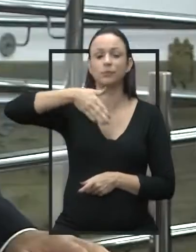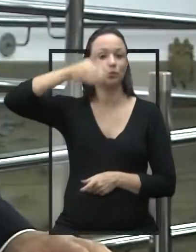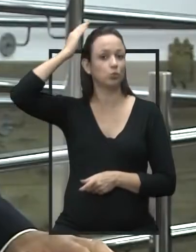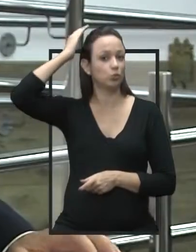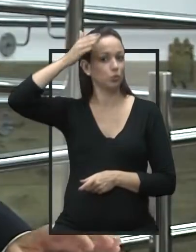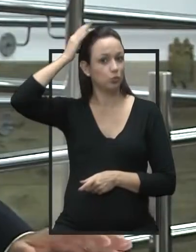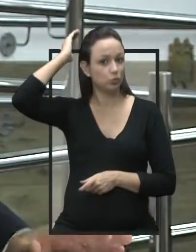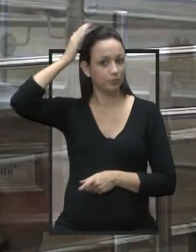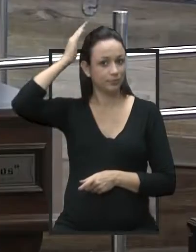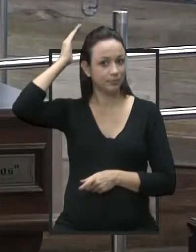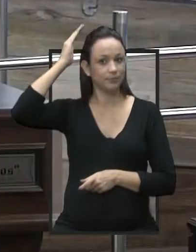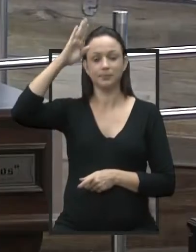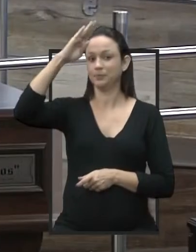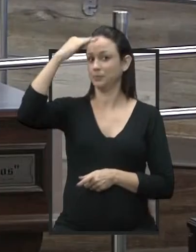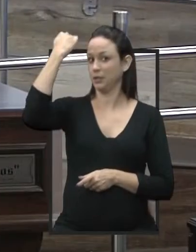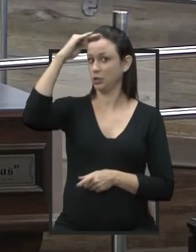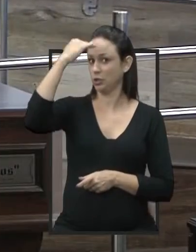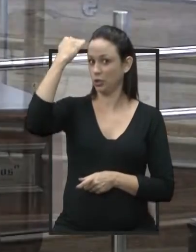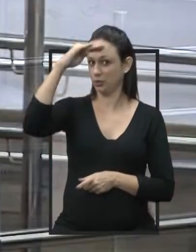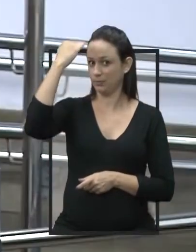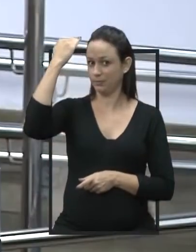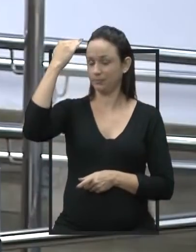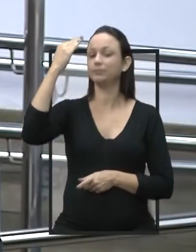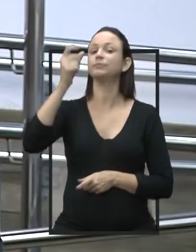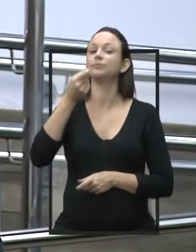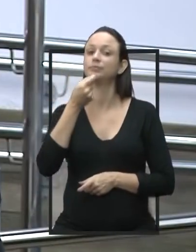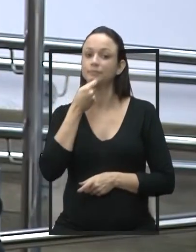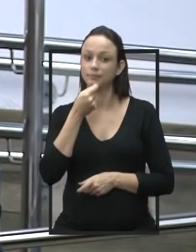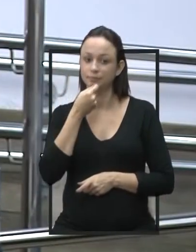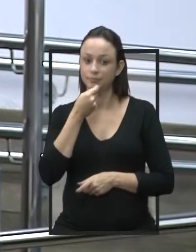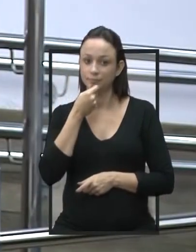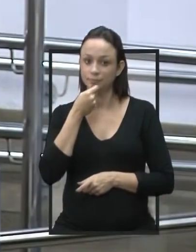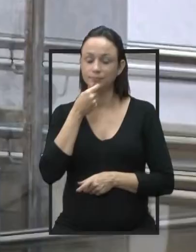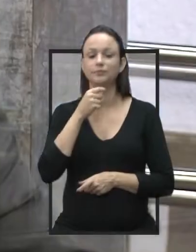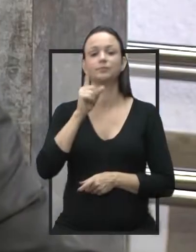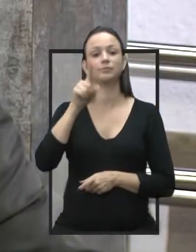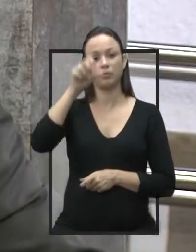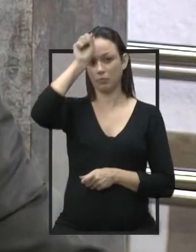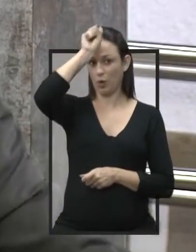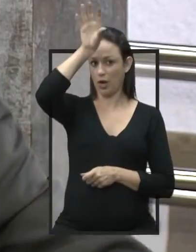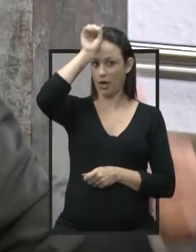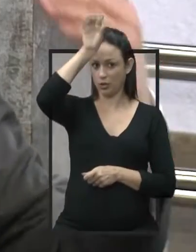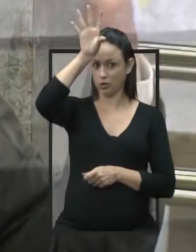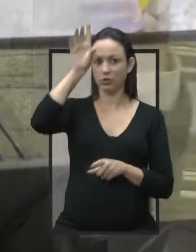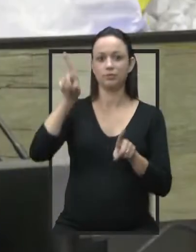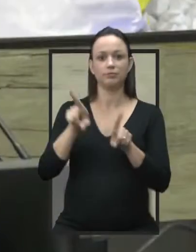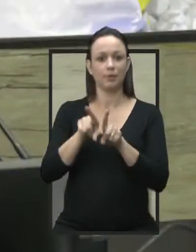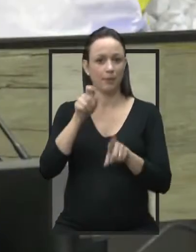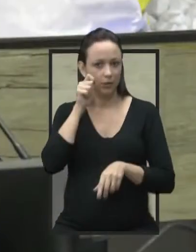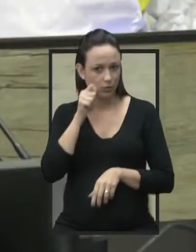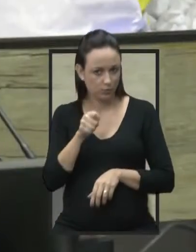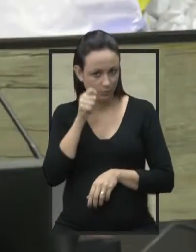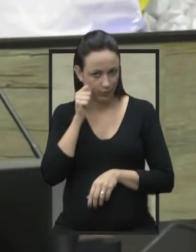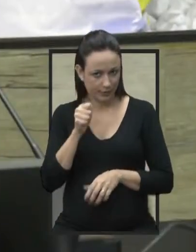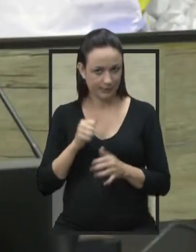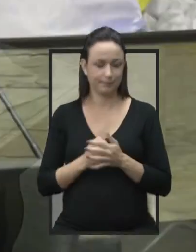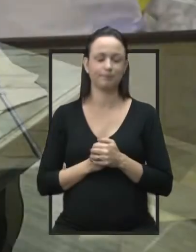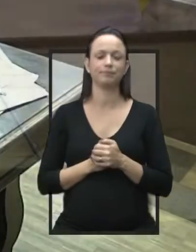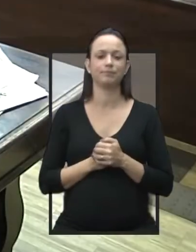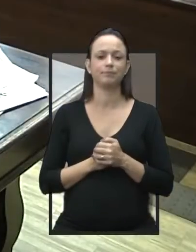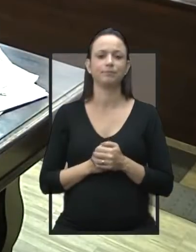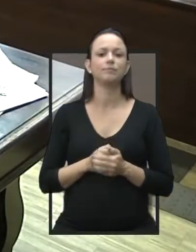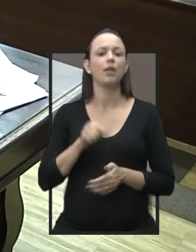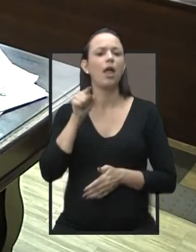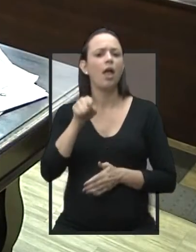tu kubala be joão pacheco luís henrique chupeta luiz maurílio moretti ea denúncia domingos orminda